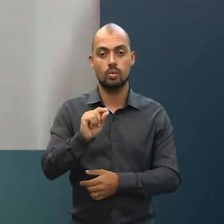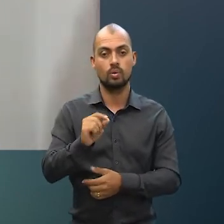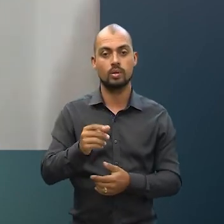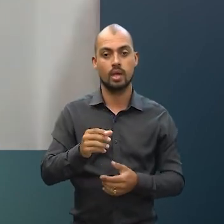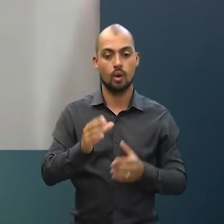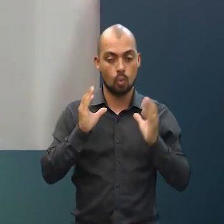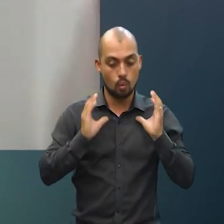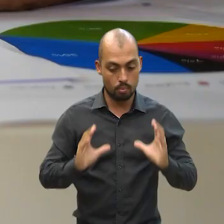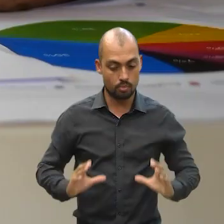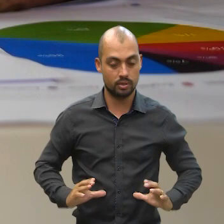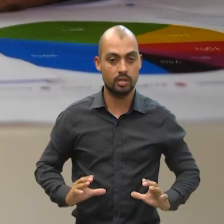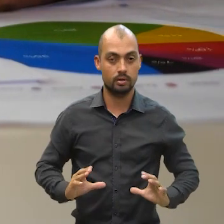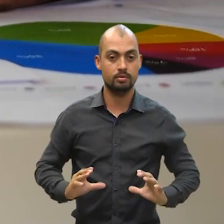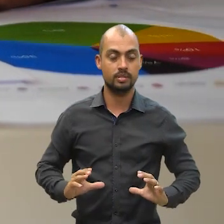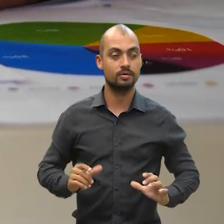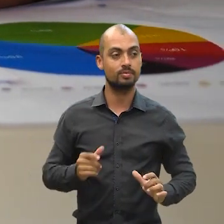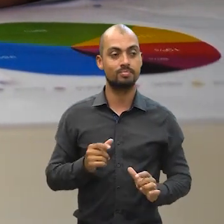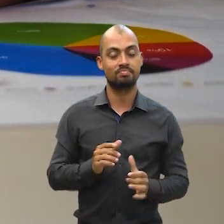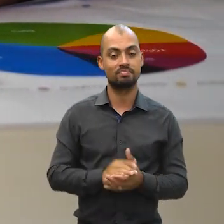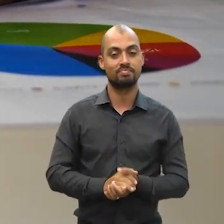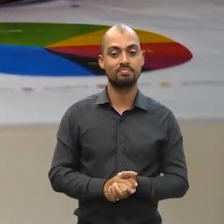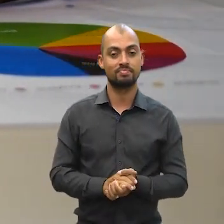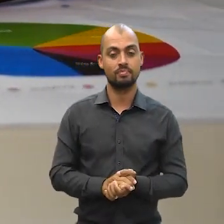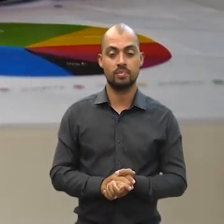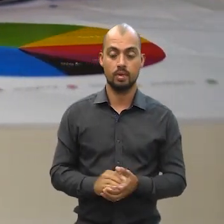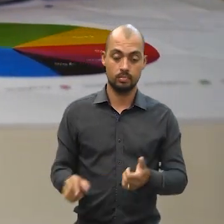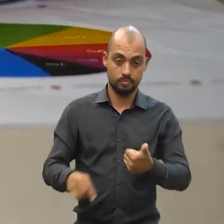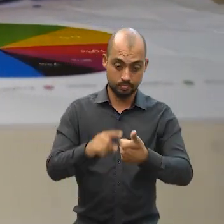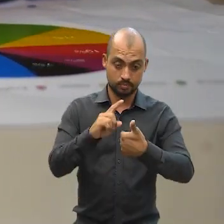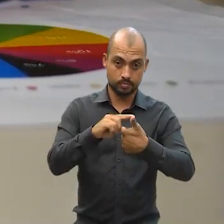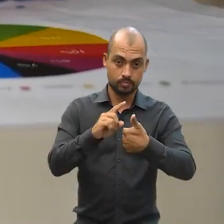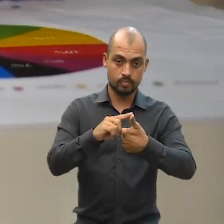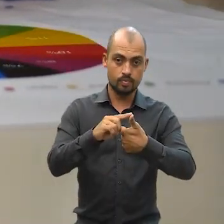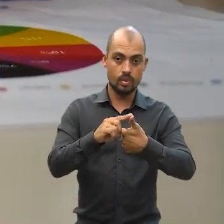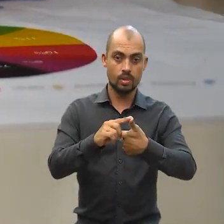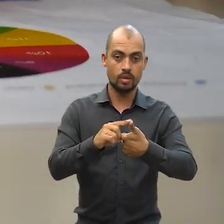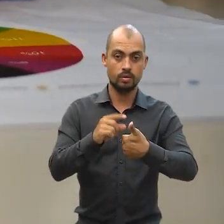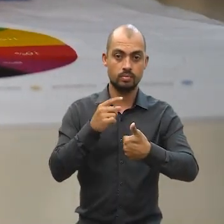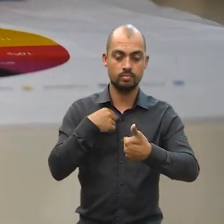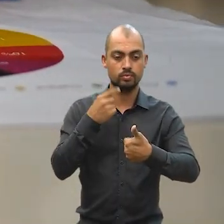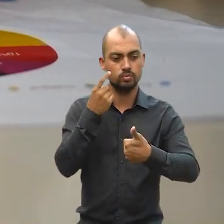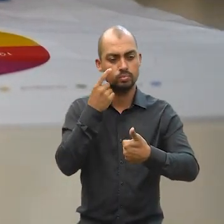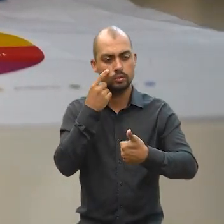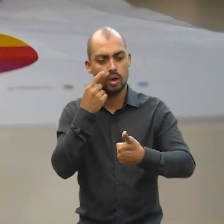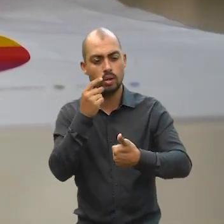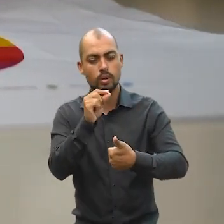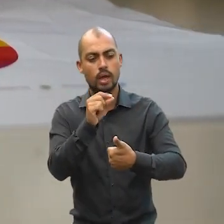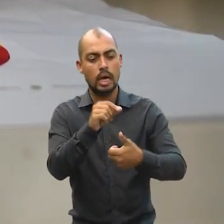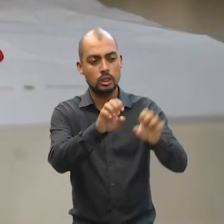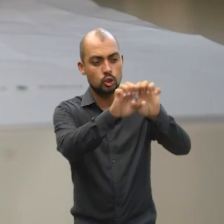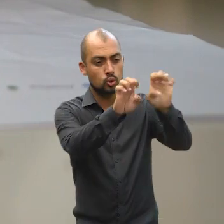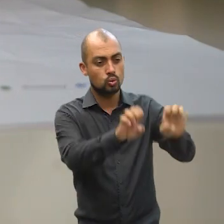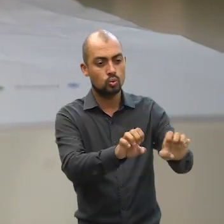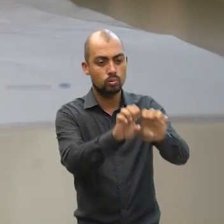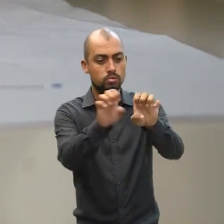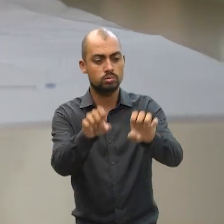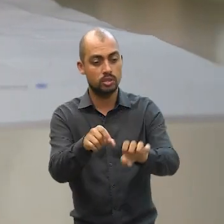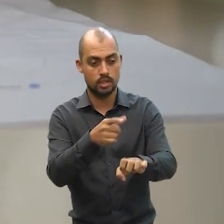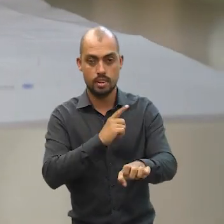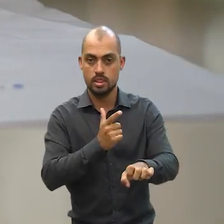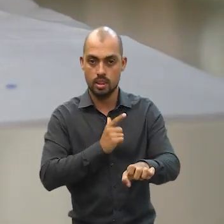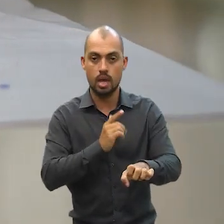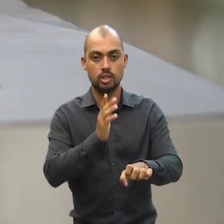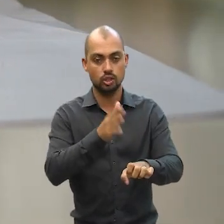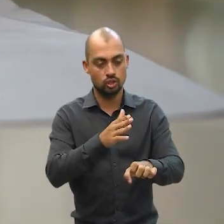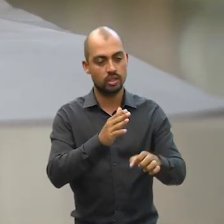atitude, de comportamento, né? Primeiro, porque você consegue reverter uma estrutura que você já tem, que ela